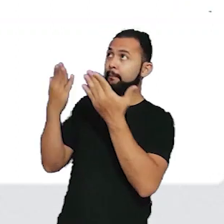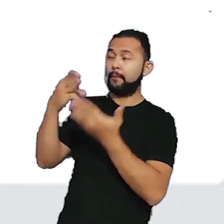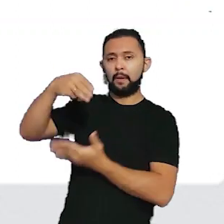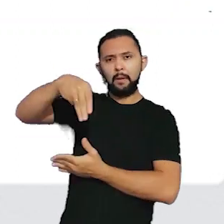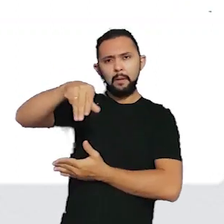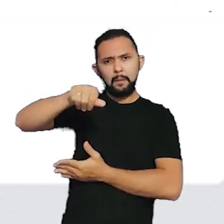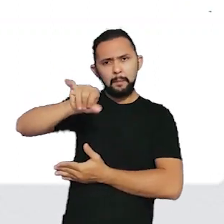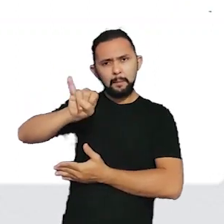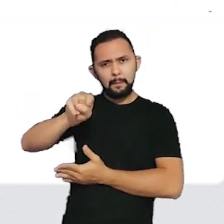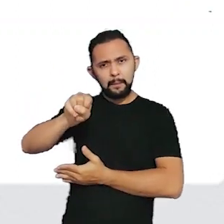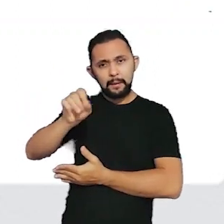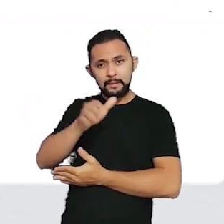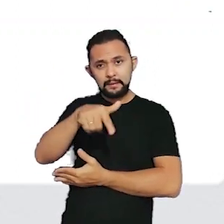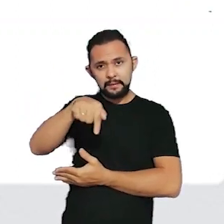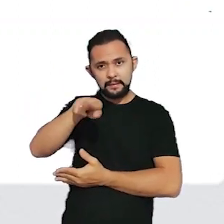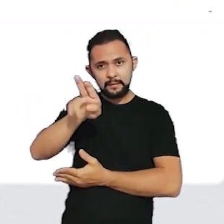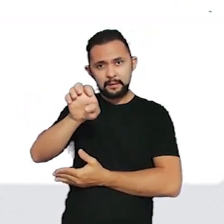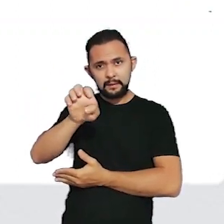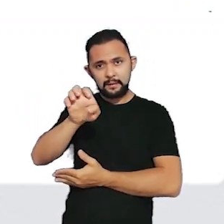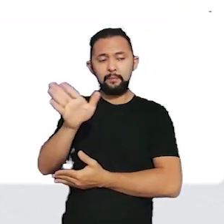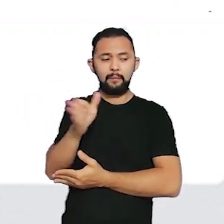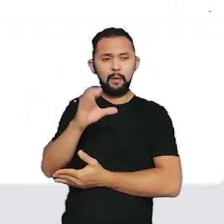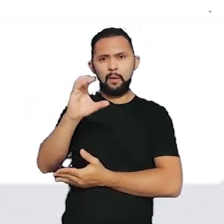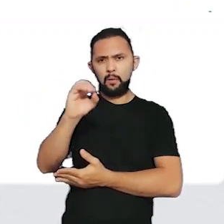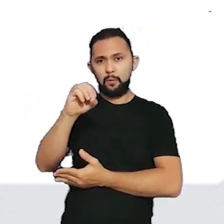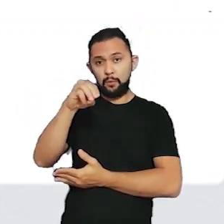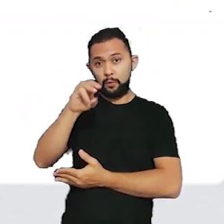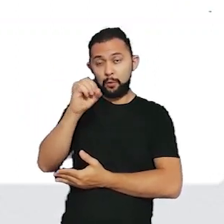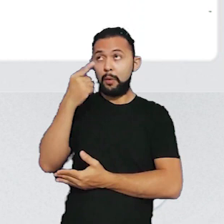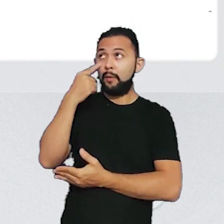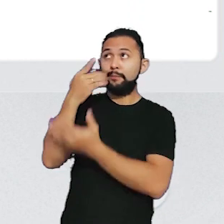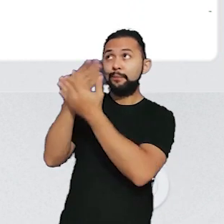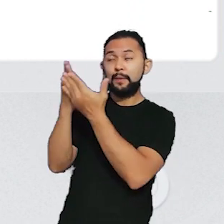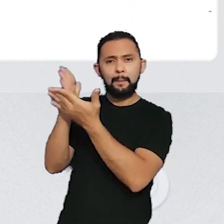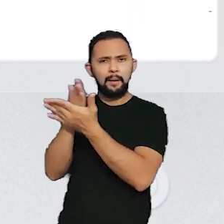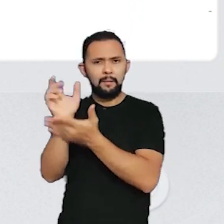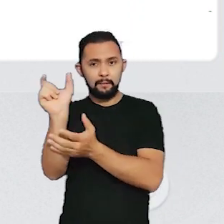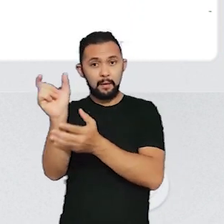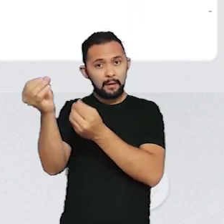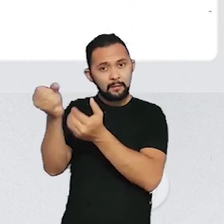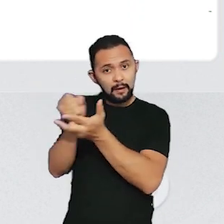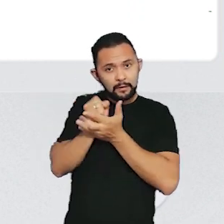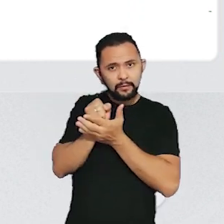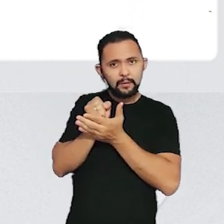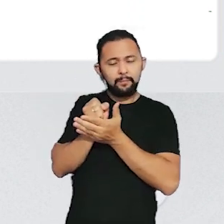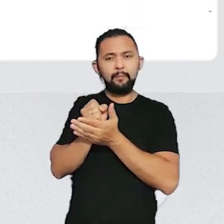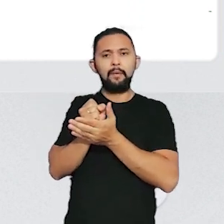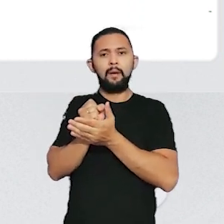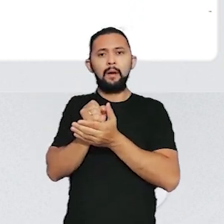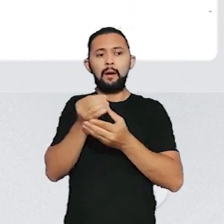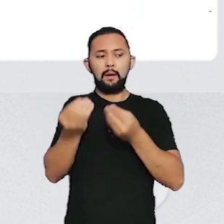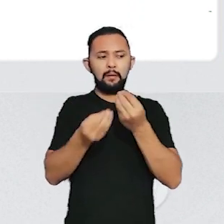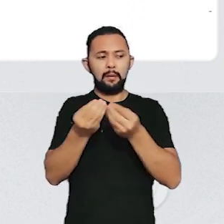que, o tão quanto e o como novamente. Mais na frente a gente vai dar uma atenção maior a